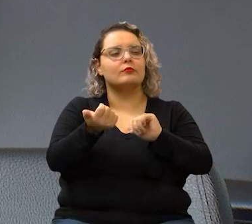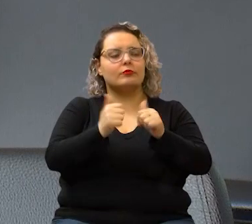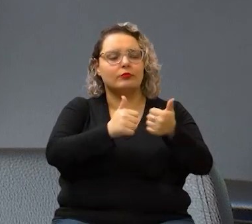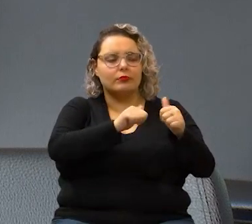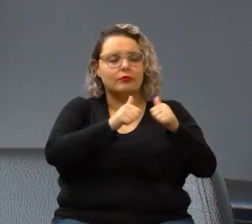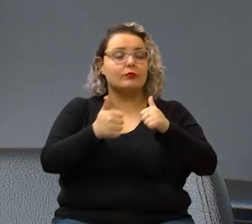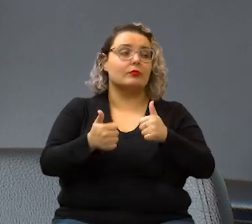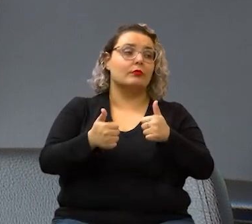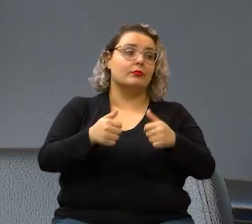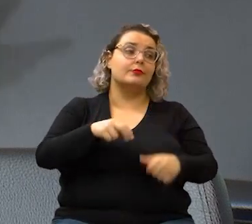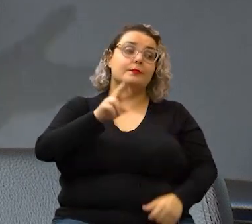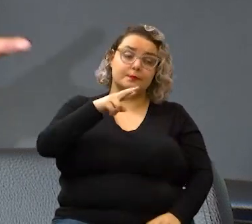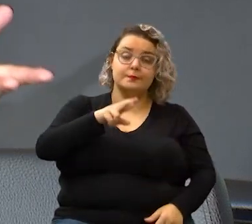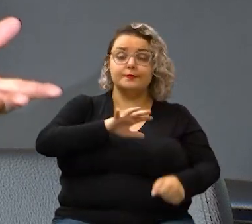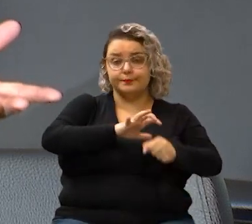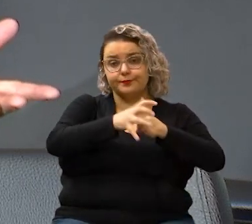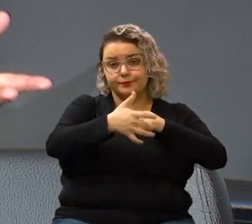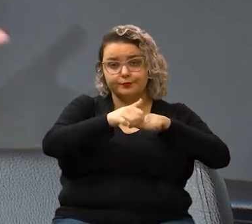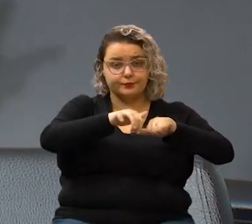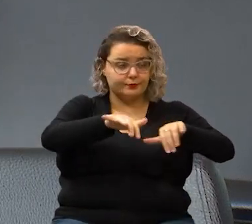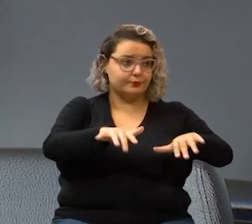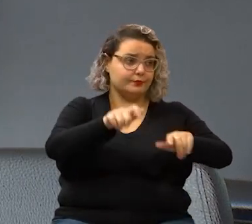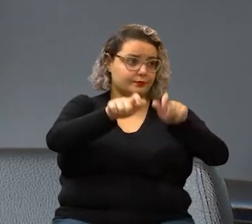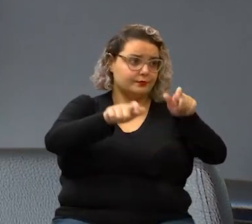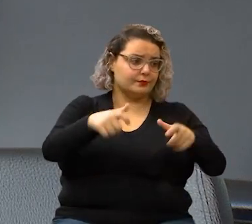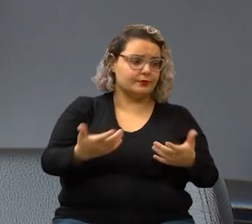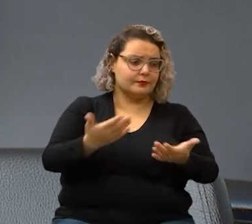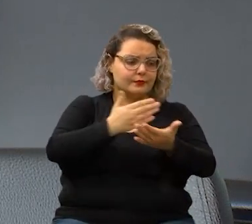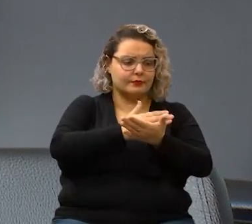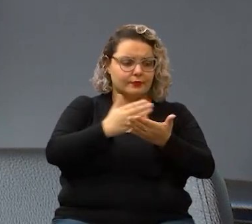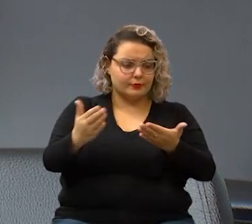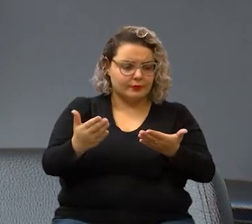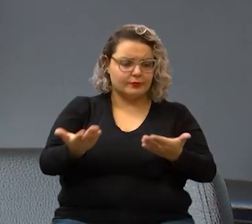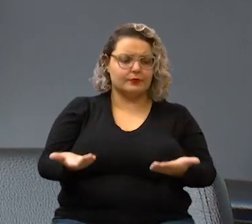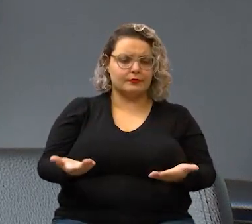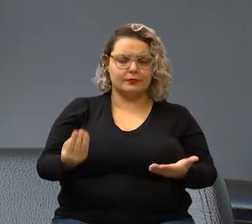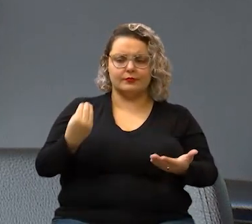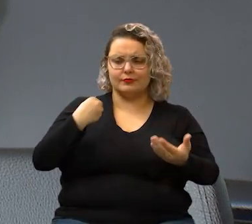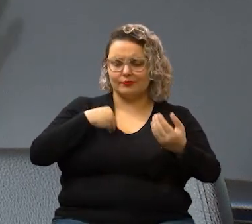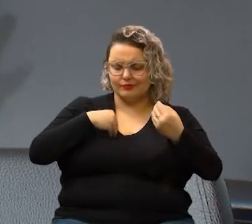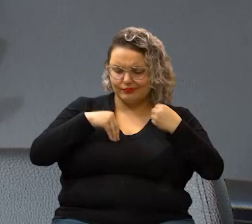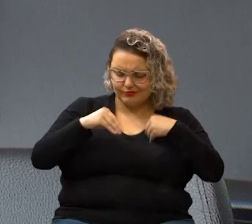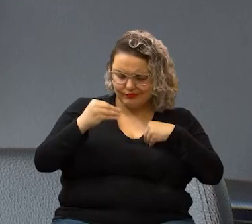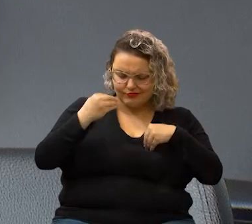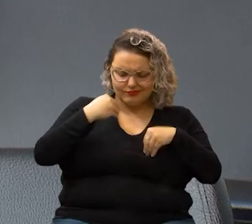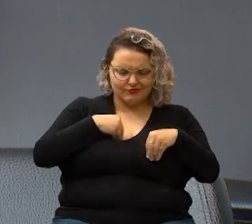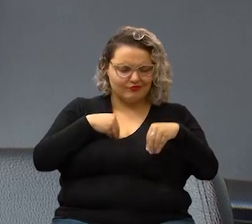comecei a analisar devido à pandemia e as pessoas começaram a ficar depressiva,